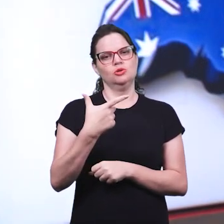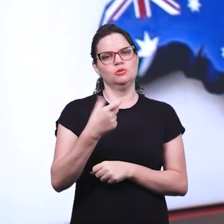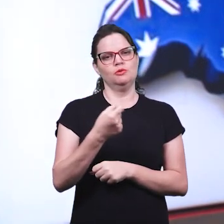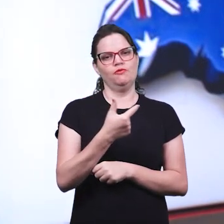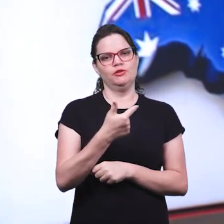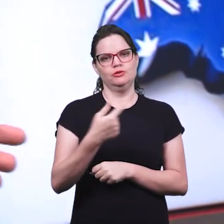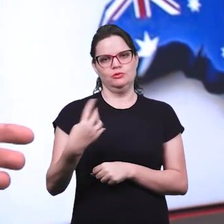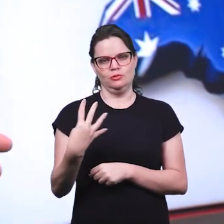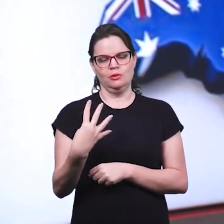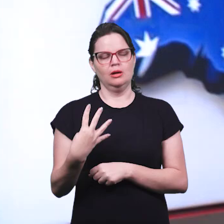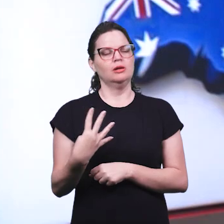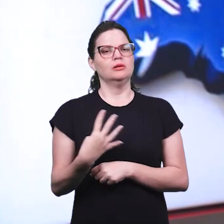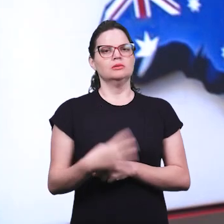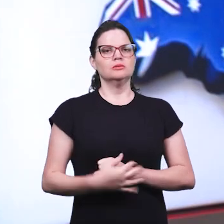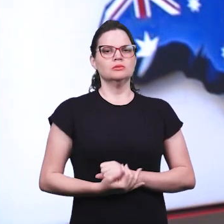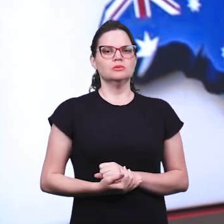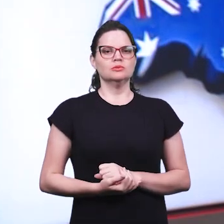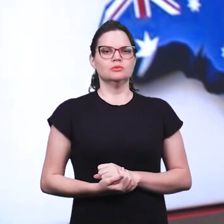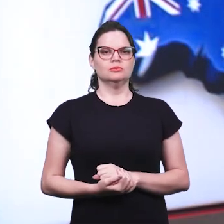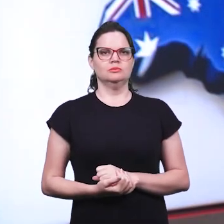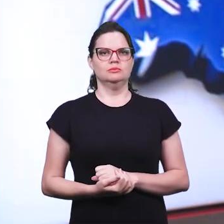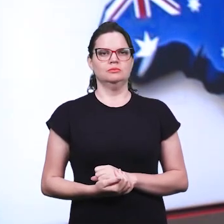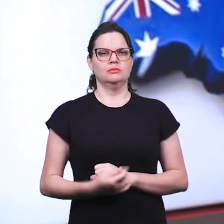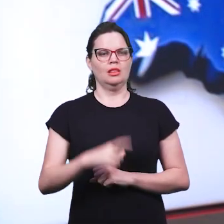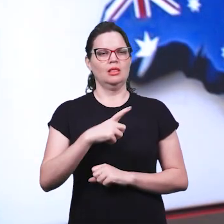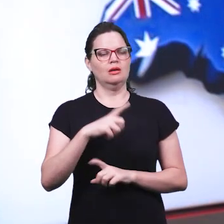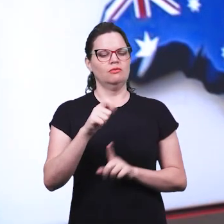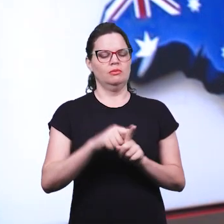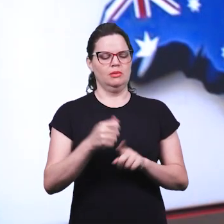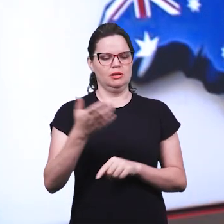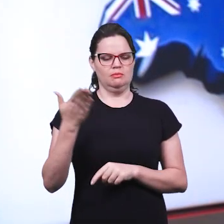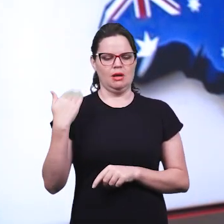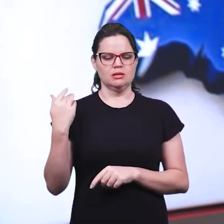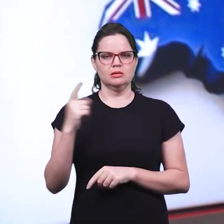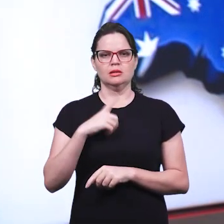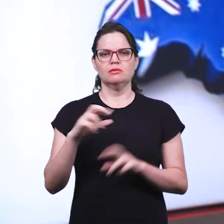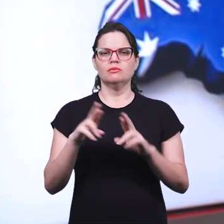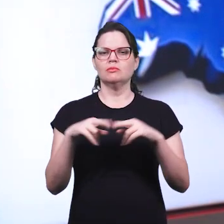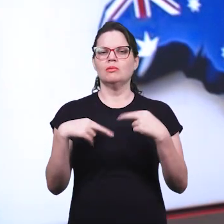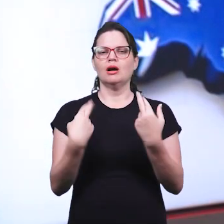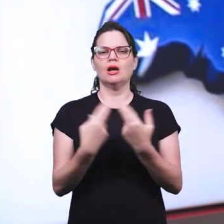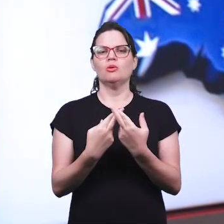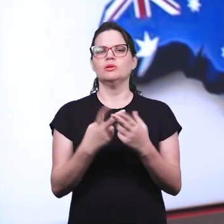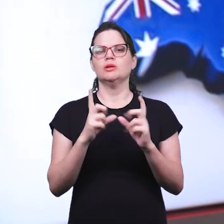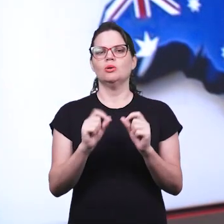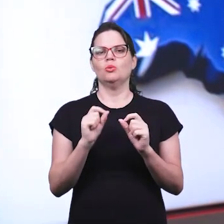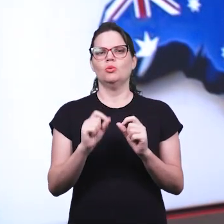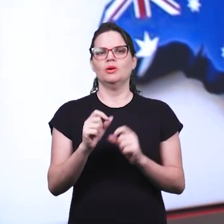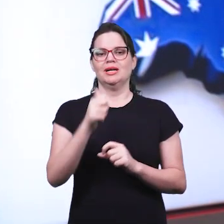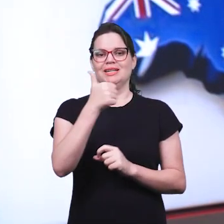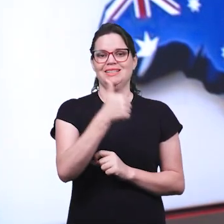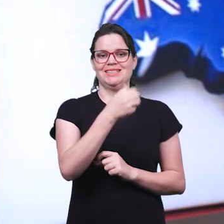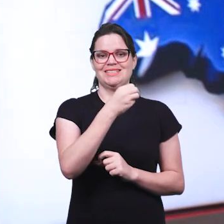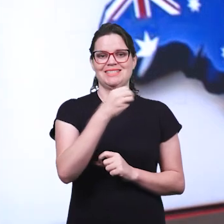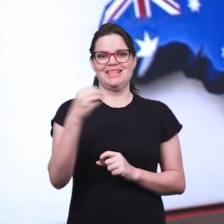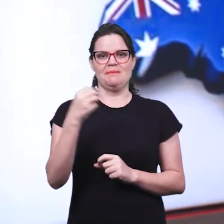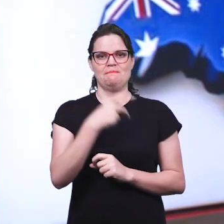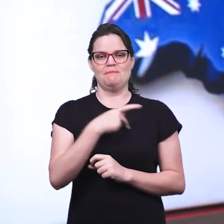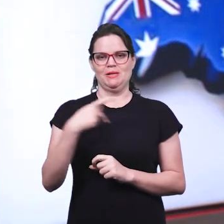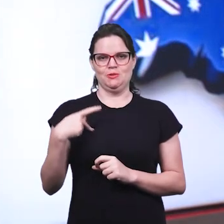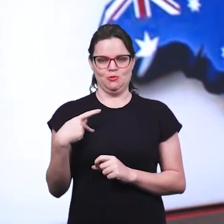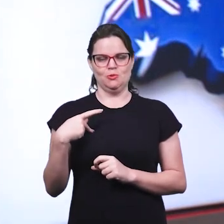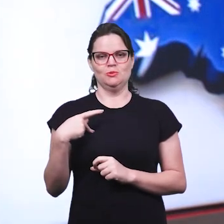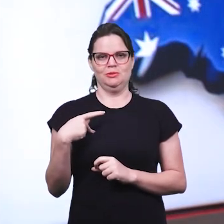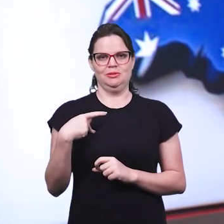também realizamos, até o mês passado, realizamos uma reunião em que 100 pastores